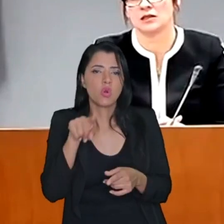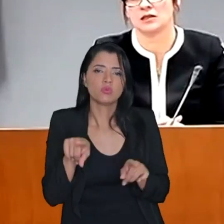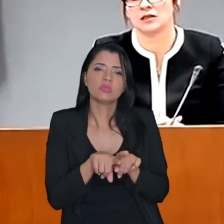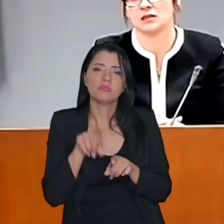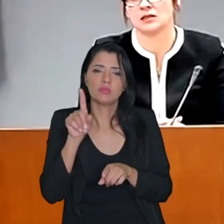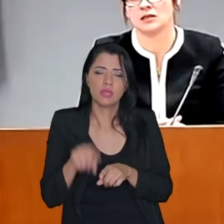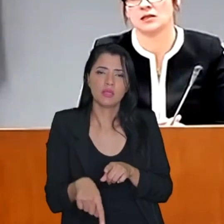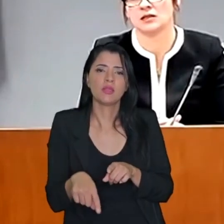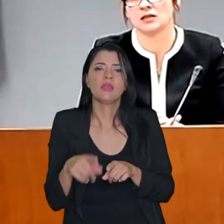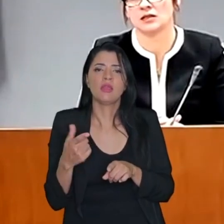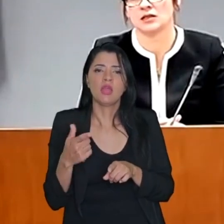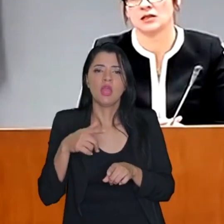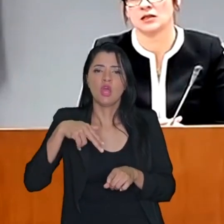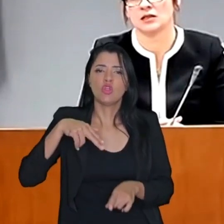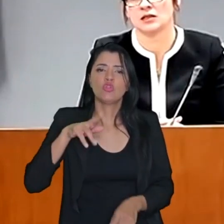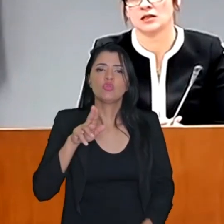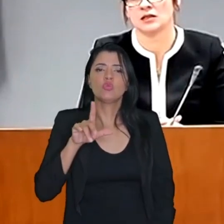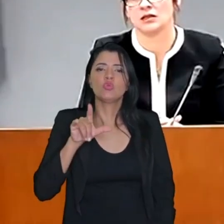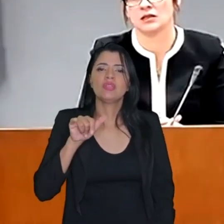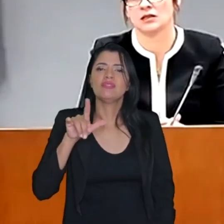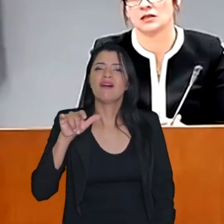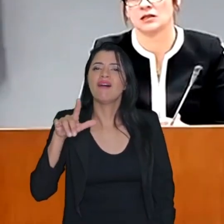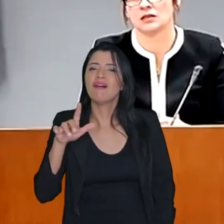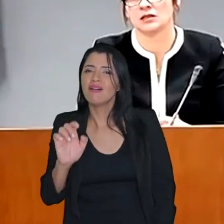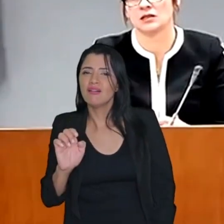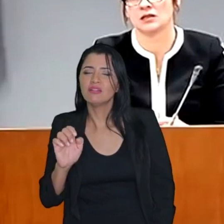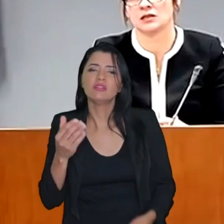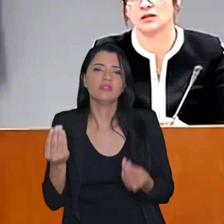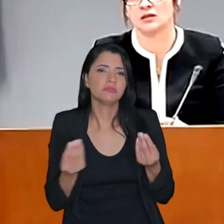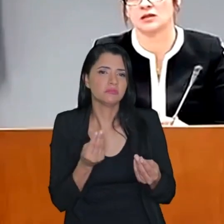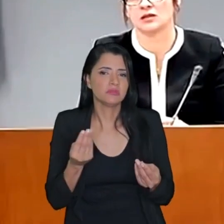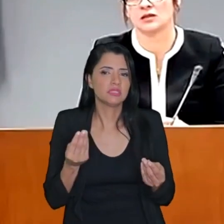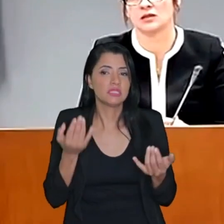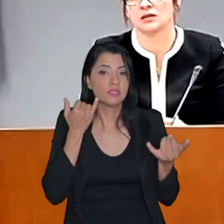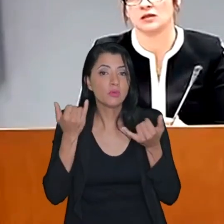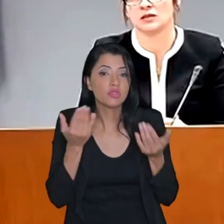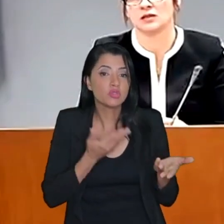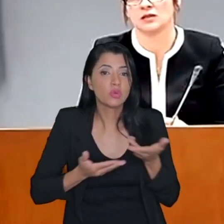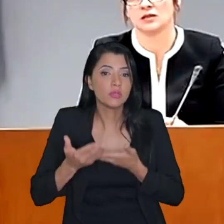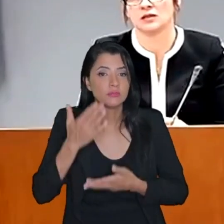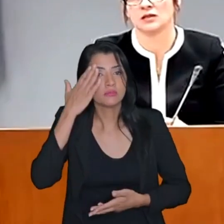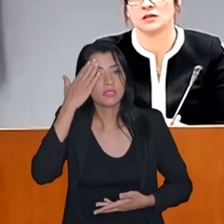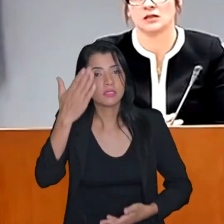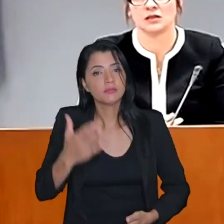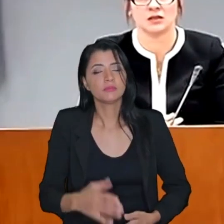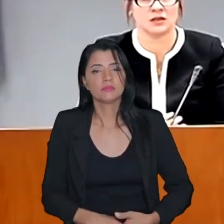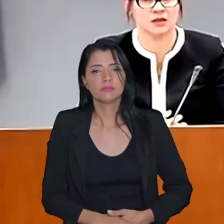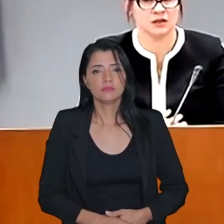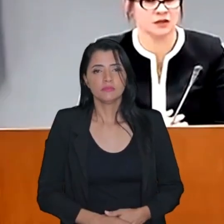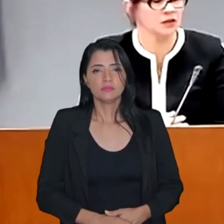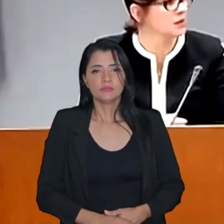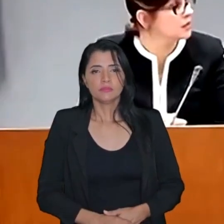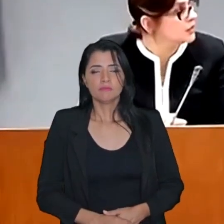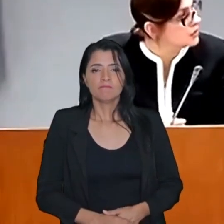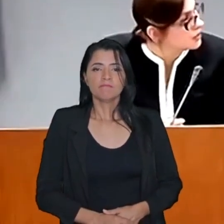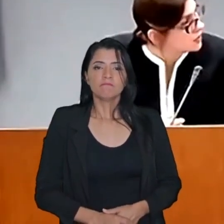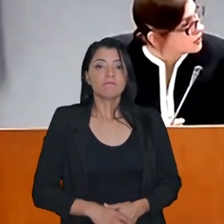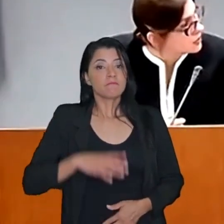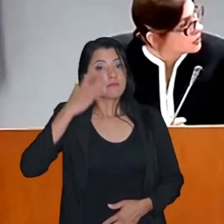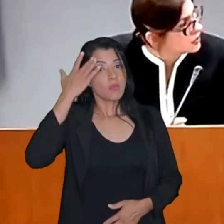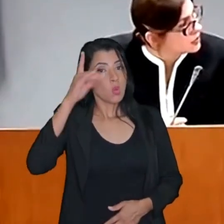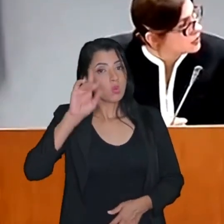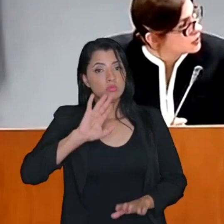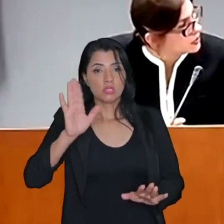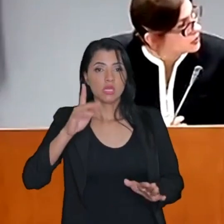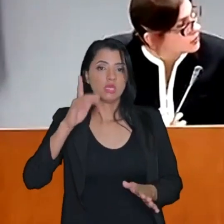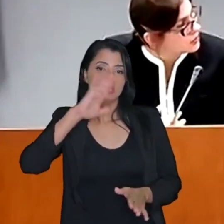implicaria também nulidade desses dados compartilhados em âmbito criminal. Obrigado. Não sei se o Brasil